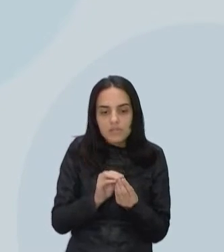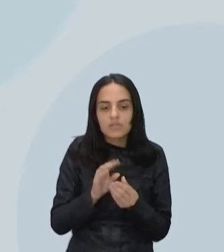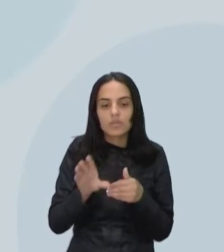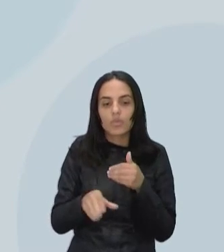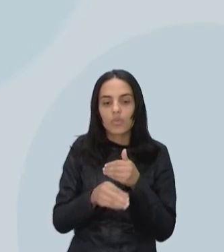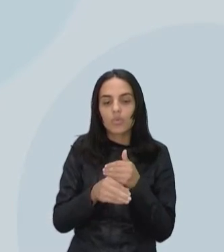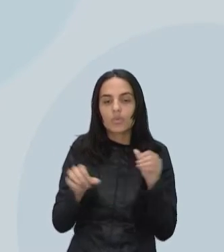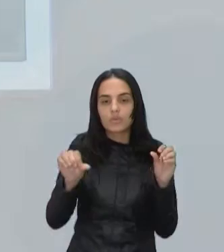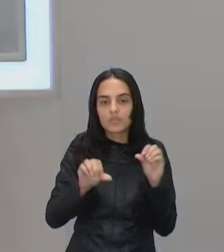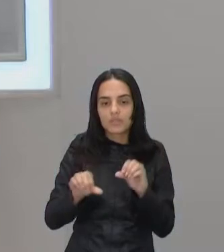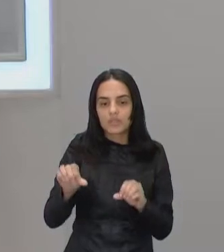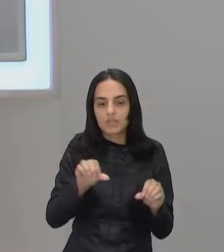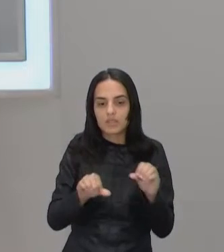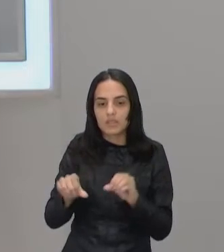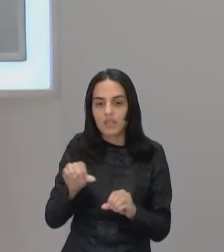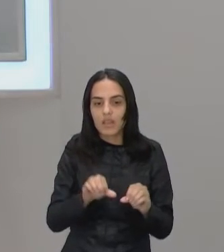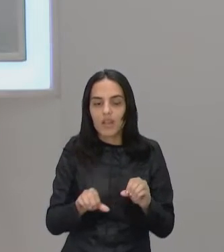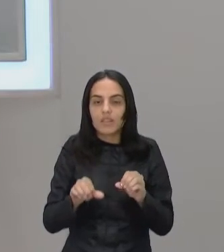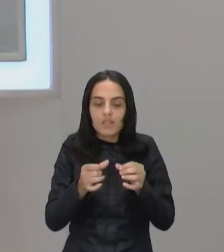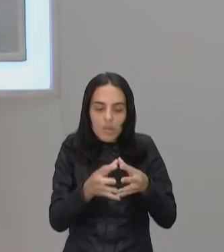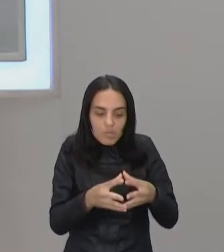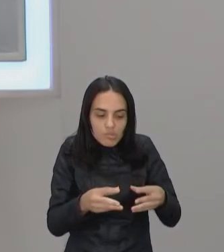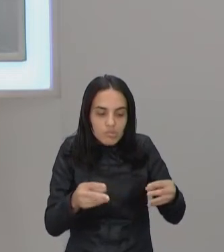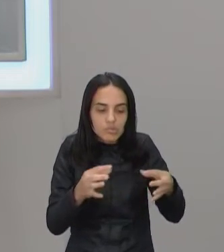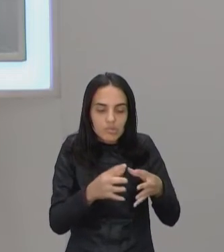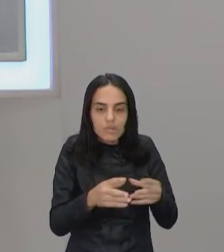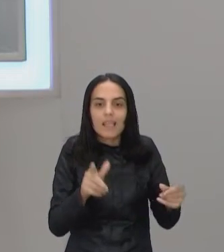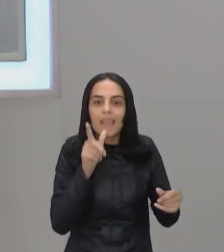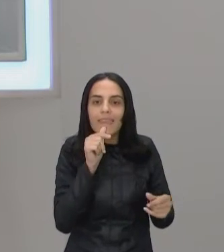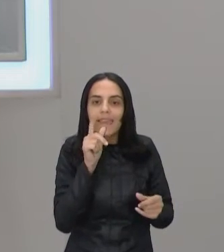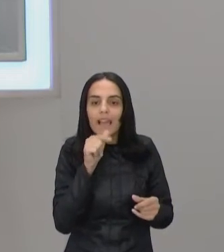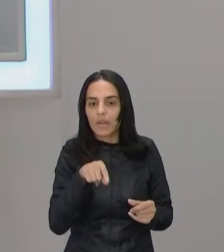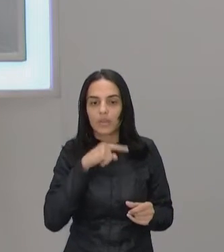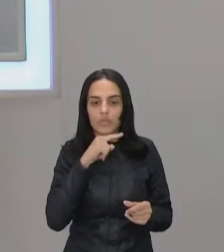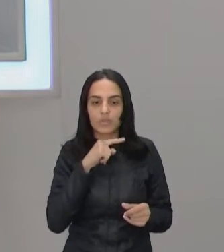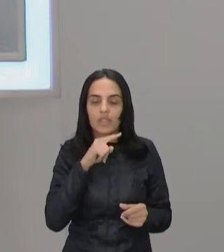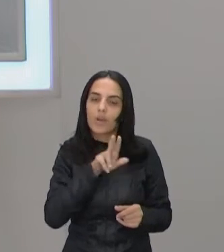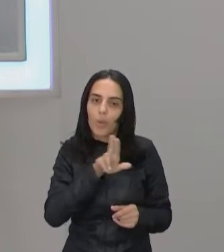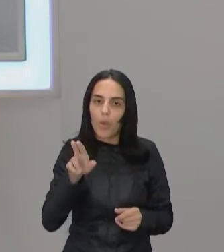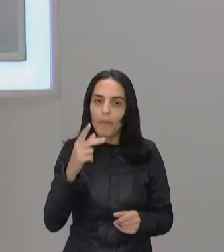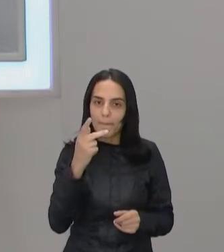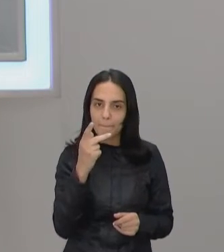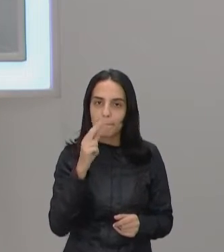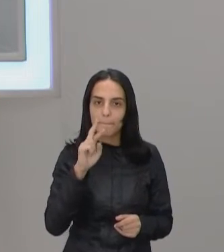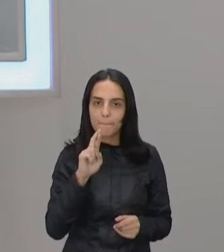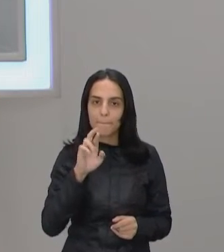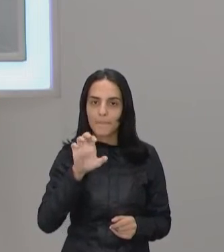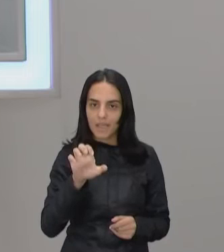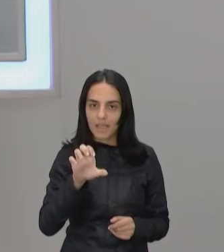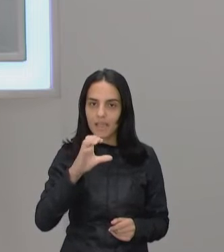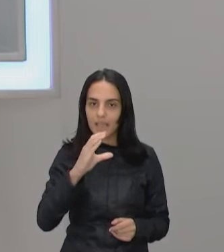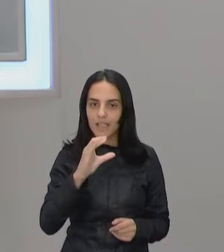composto químico insolúvel em água, certo? Isso é a precipitação. Quando eu faço essa reação de